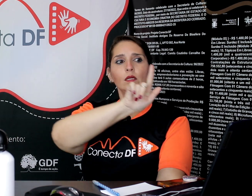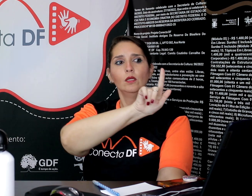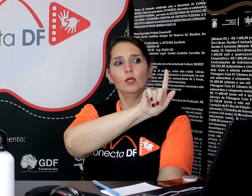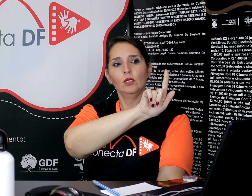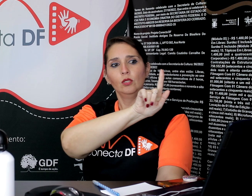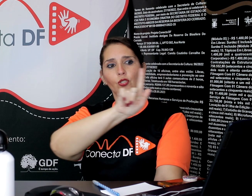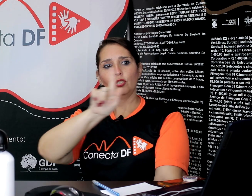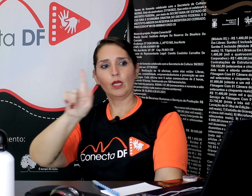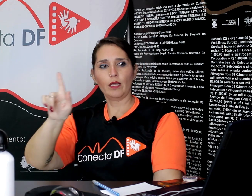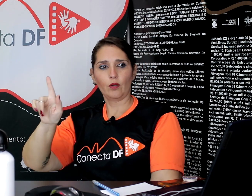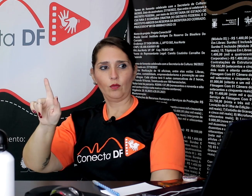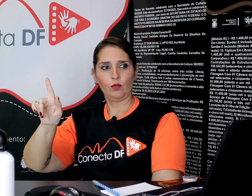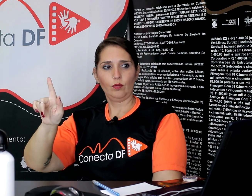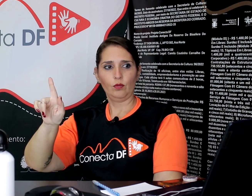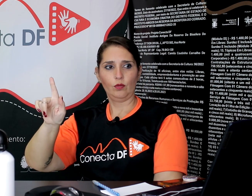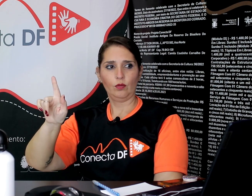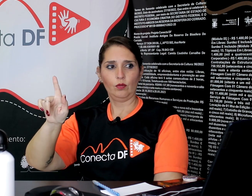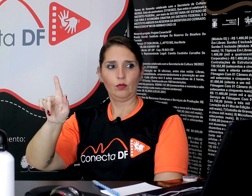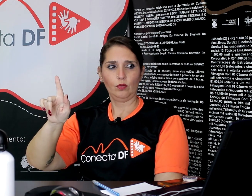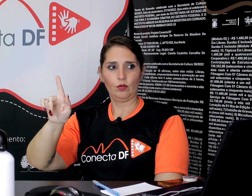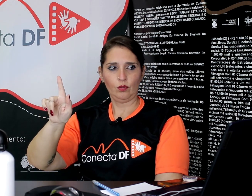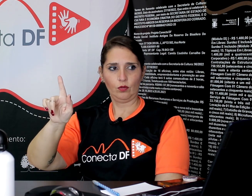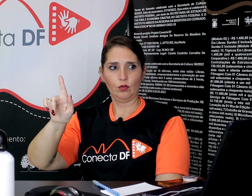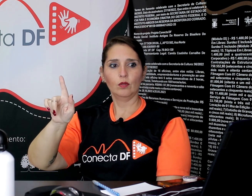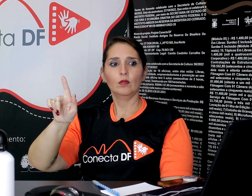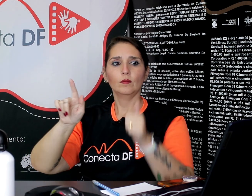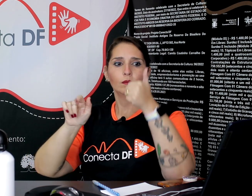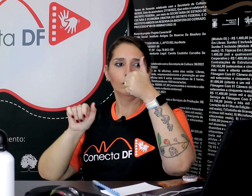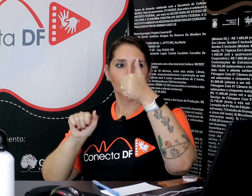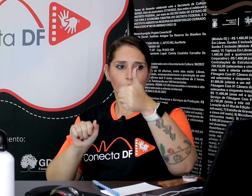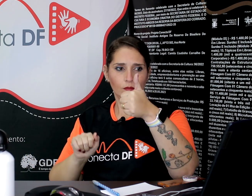E genro.